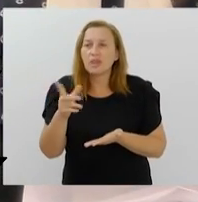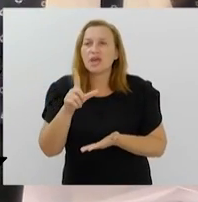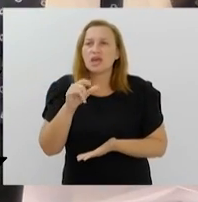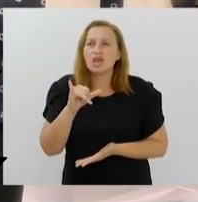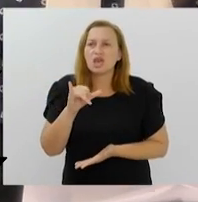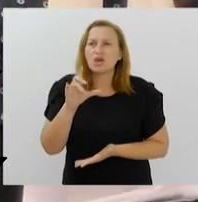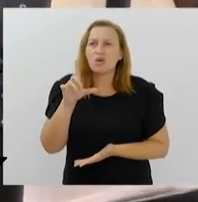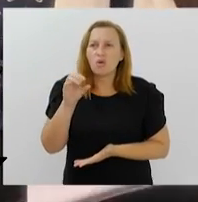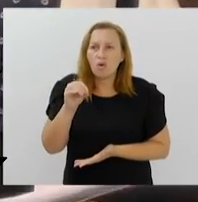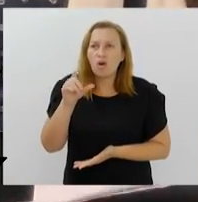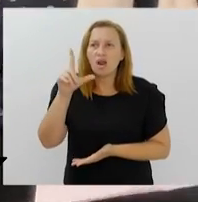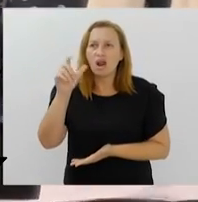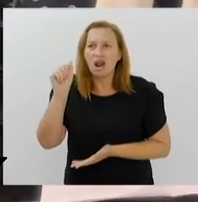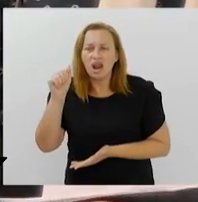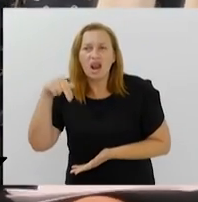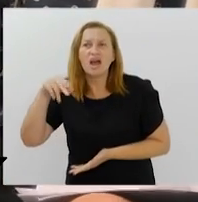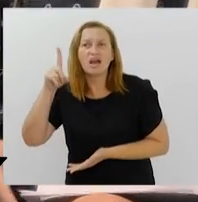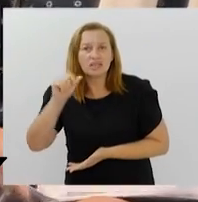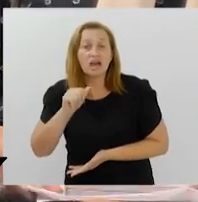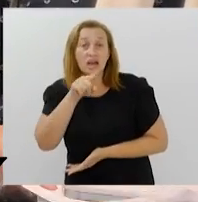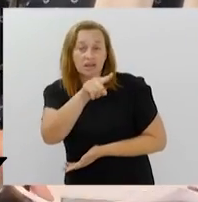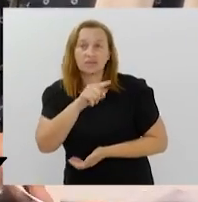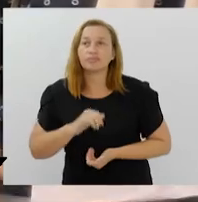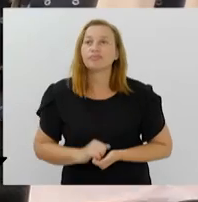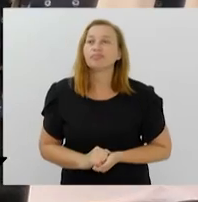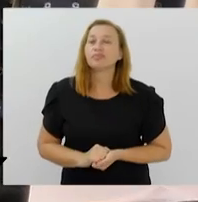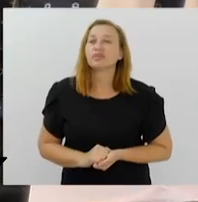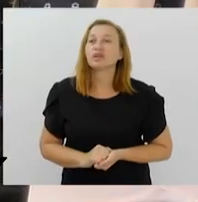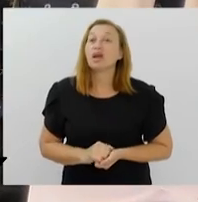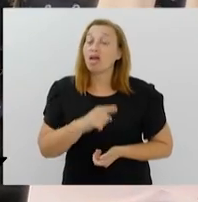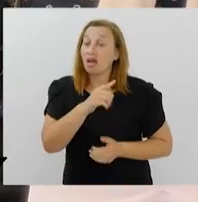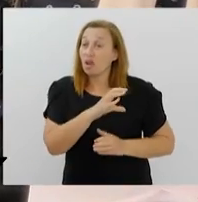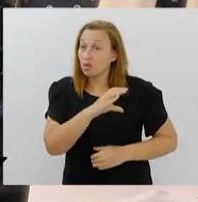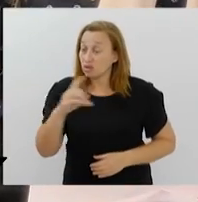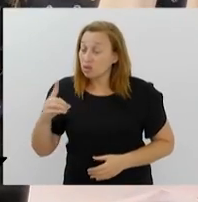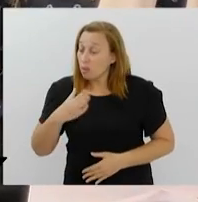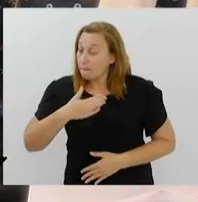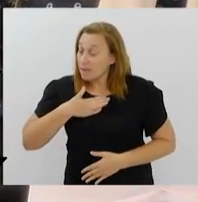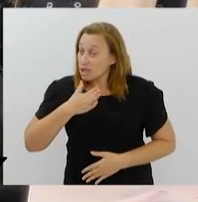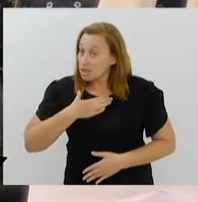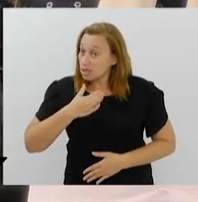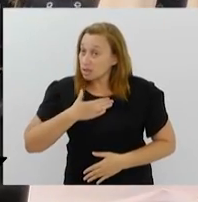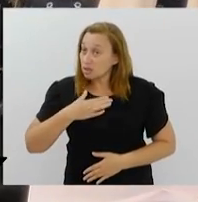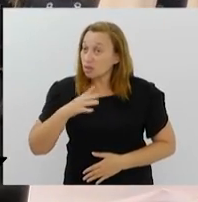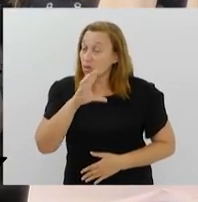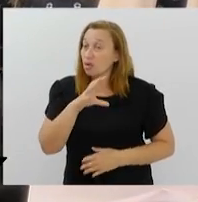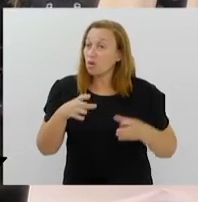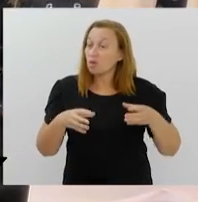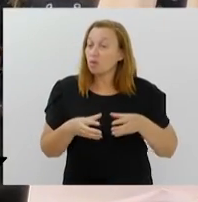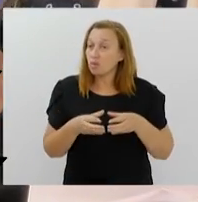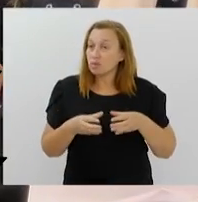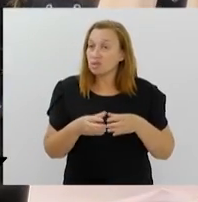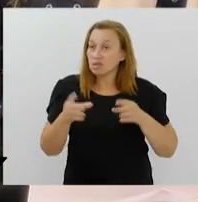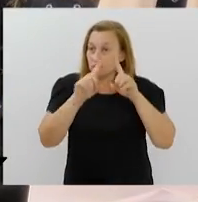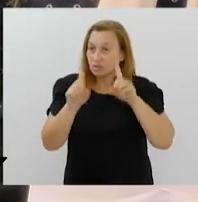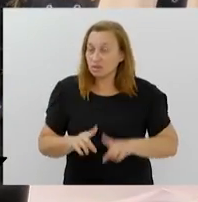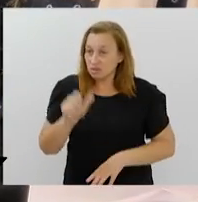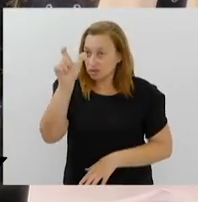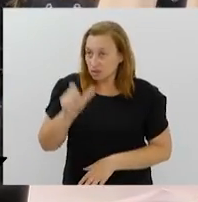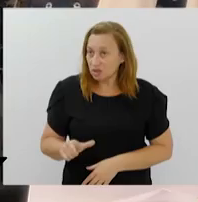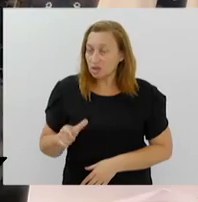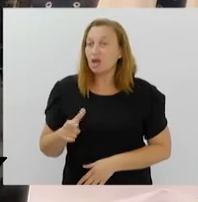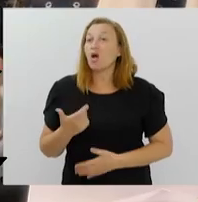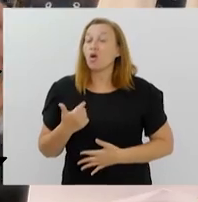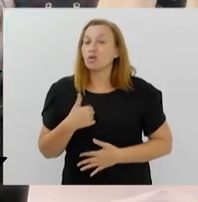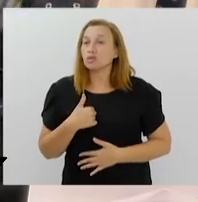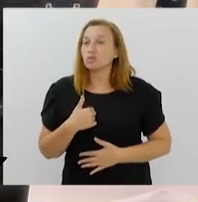cadê Yolanda yola Tá ali tá aqui a Yolanda é coordenadora minha coordenadora da Comissão da pessoa com deficiência que eu tenho a honra de presidir então